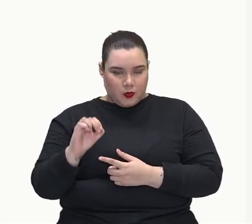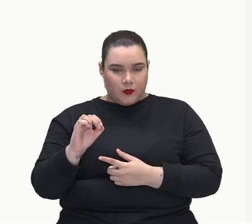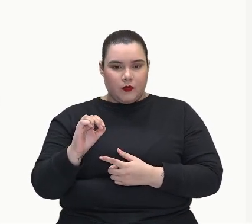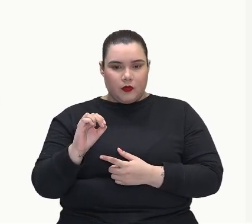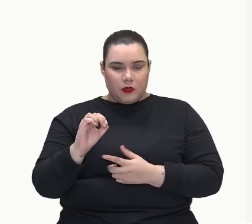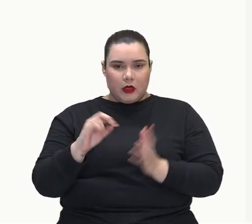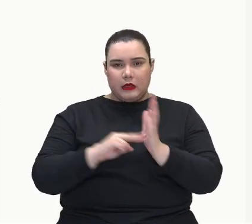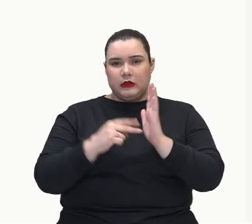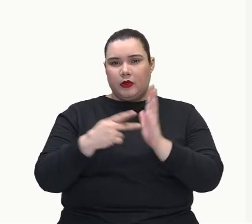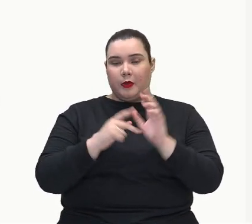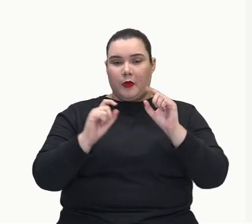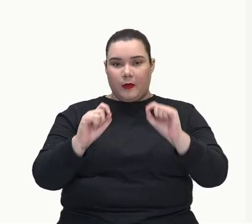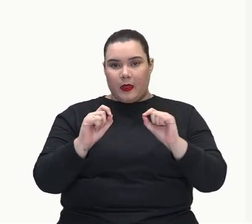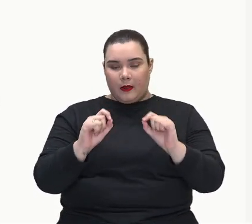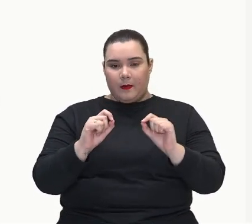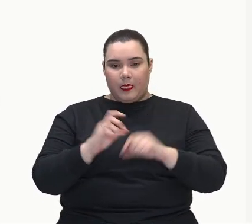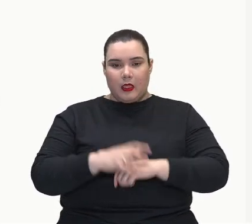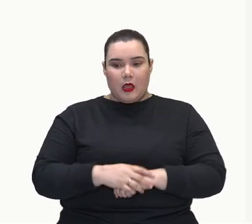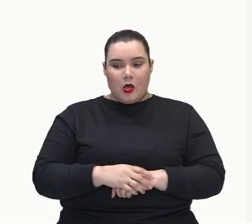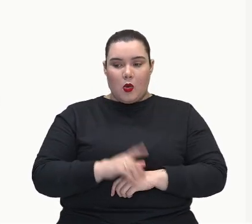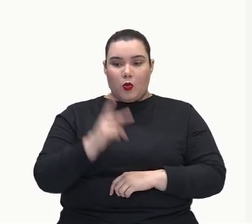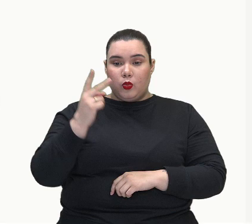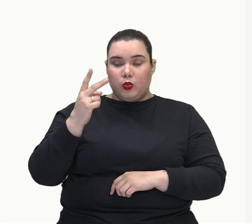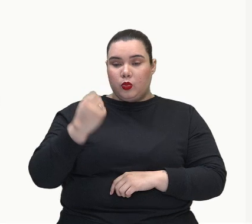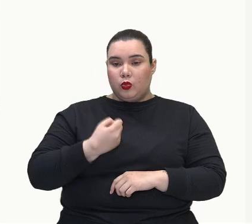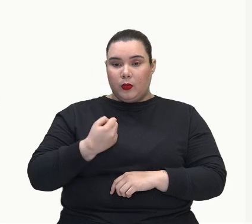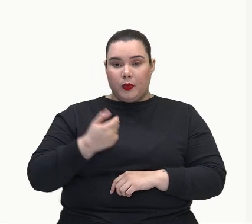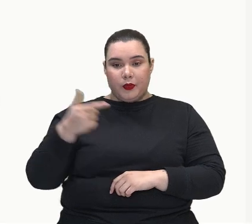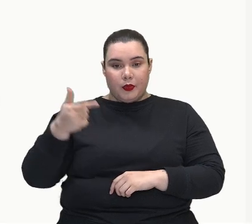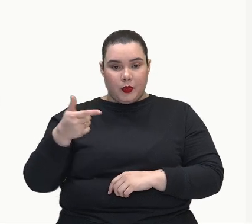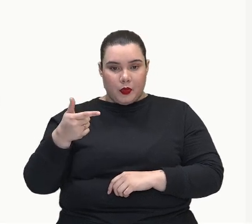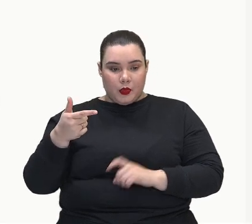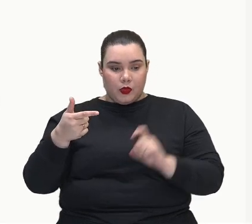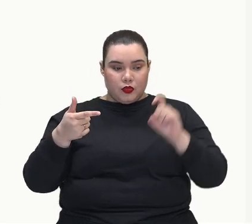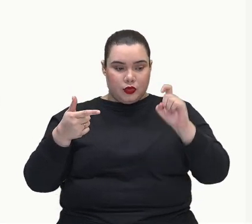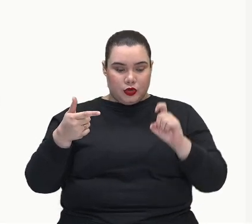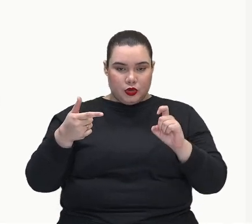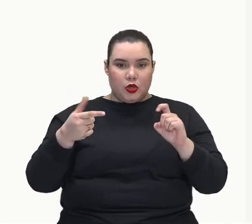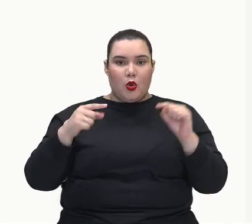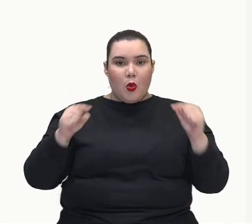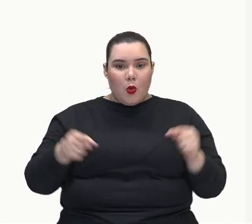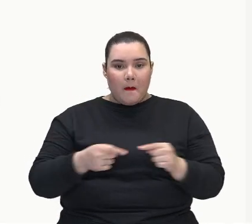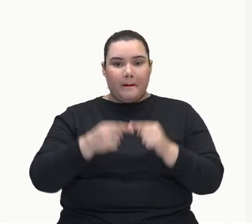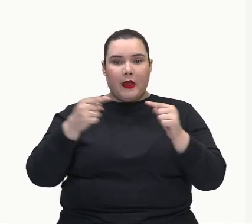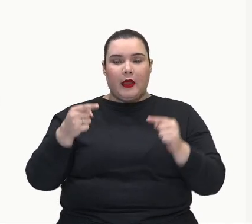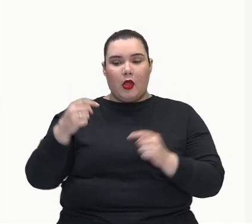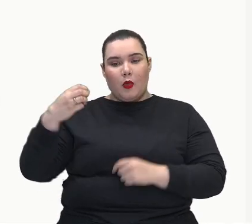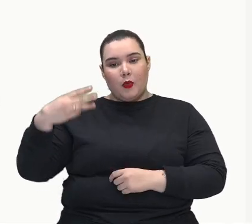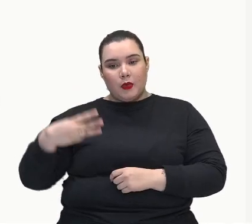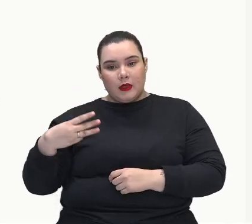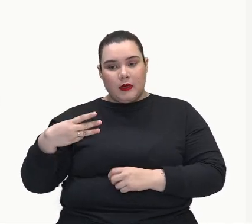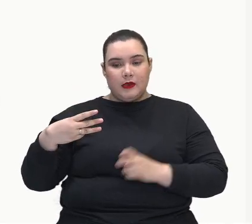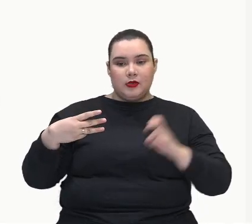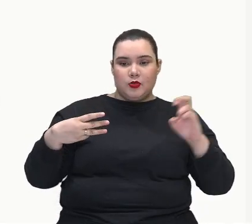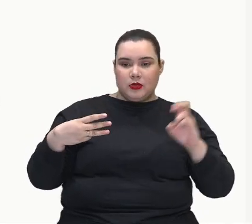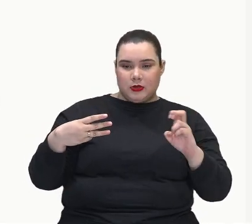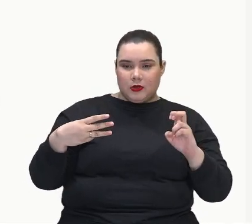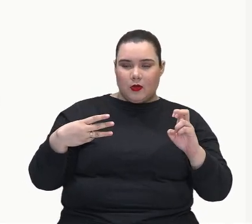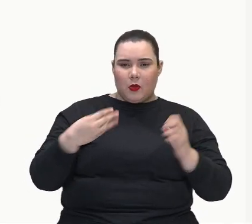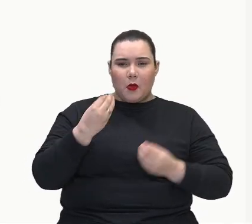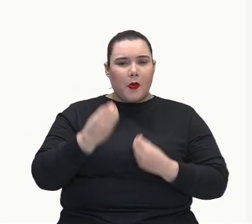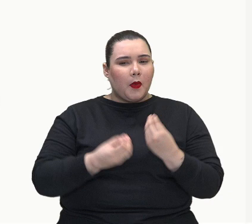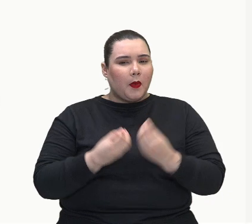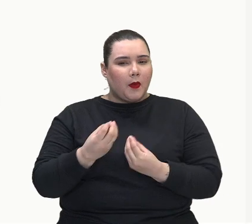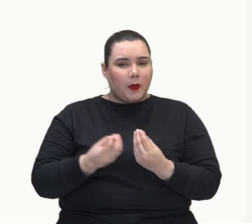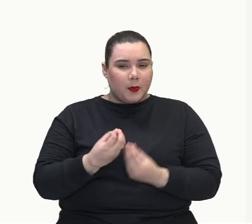a razão entre o 2 e o x é diretamente proporcional à razão entre o 3 e o 5. Como que a